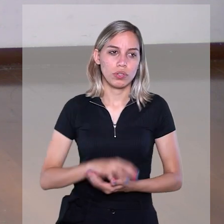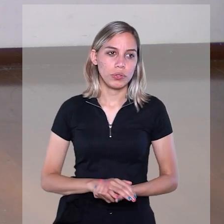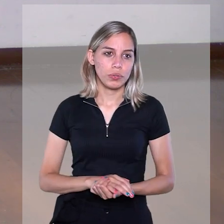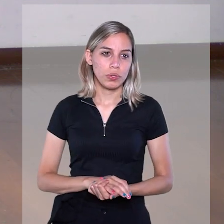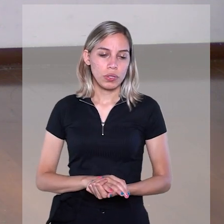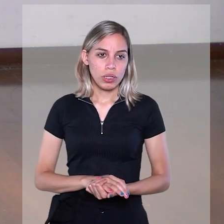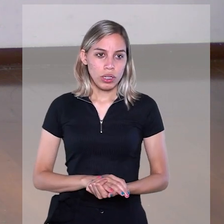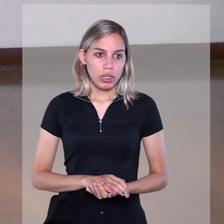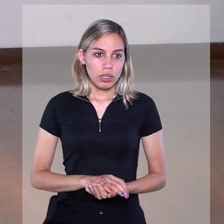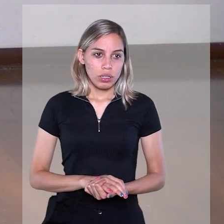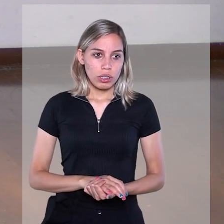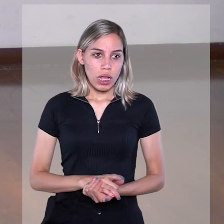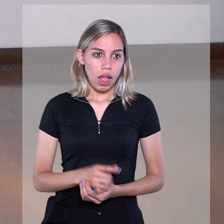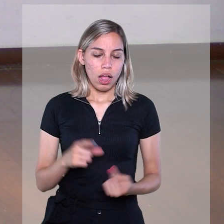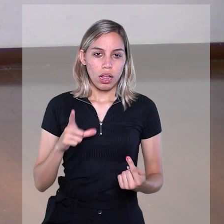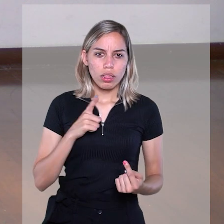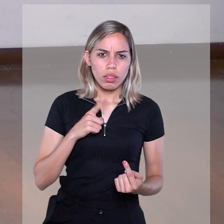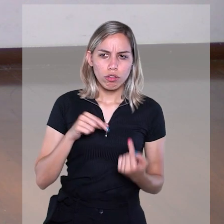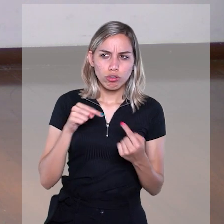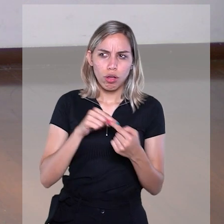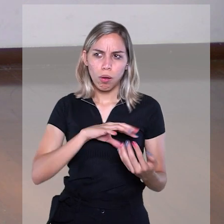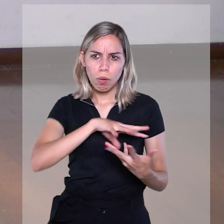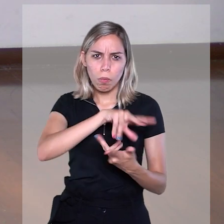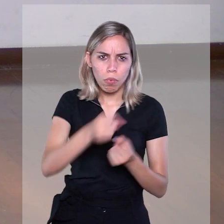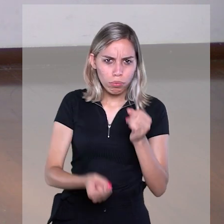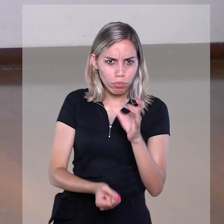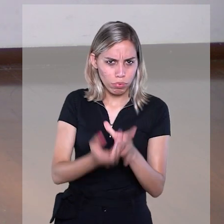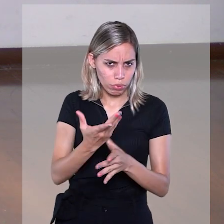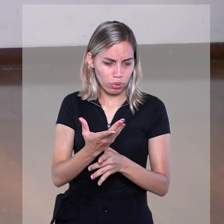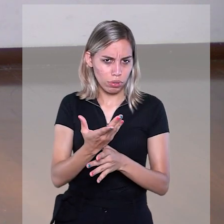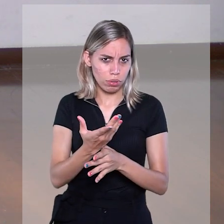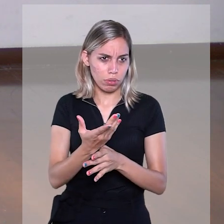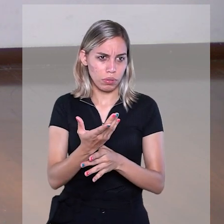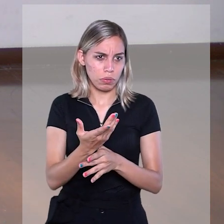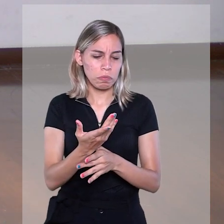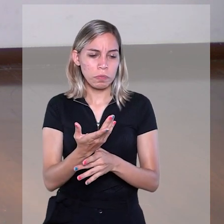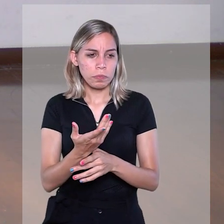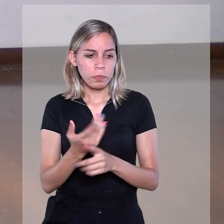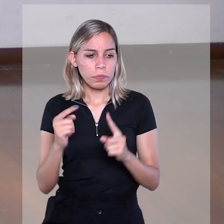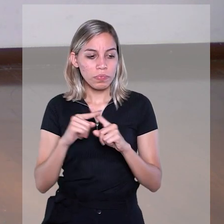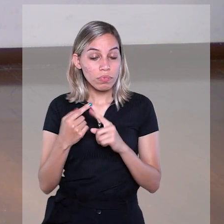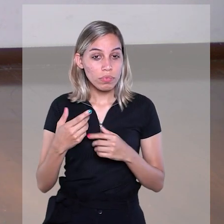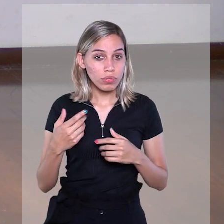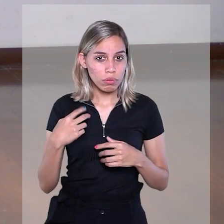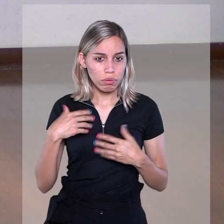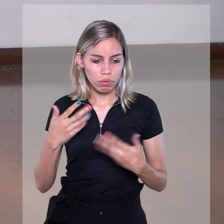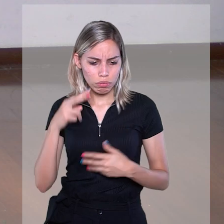no plano da criação, mas na leitura das obras que eu mais